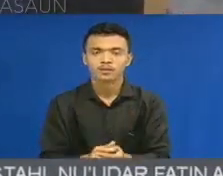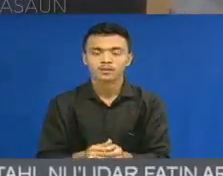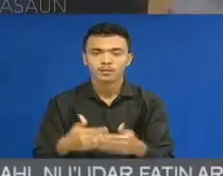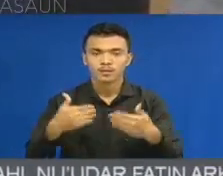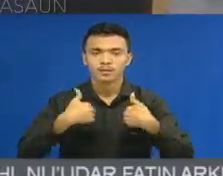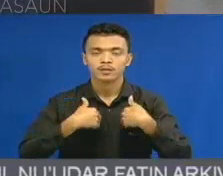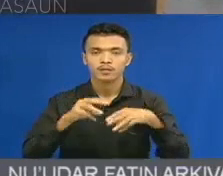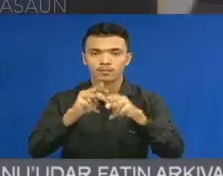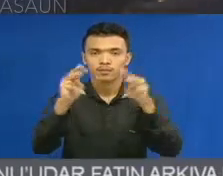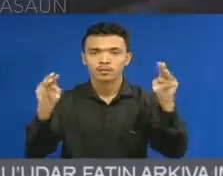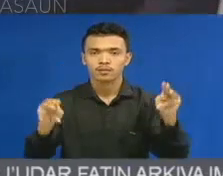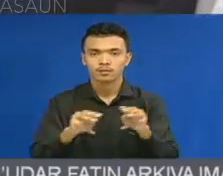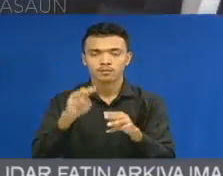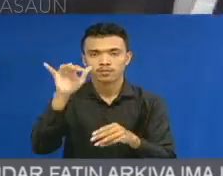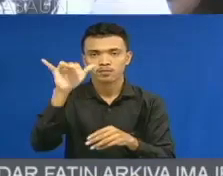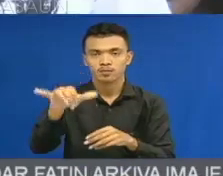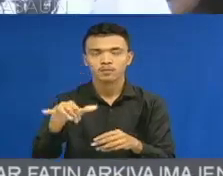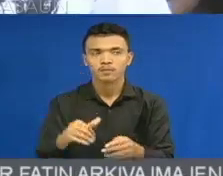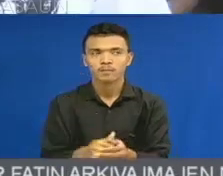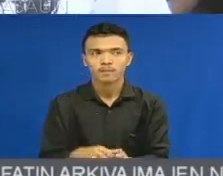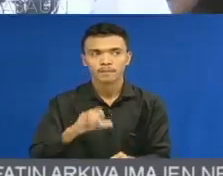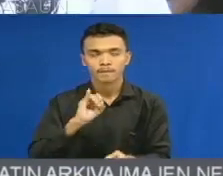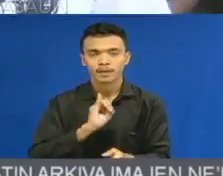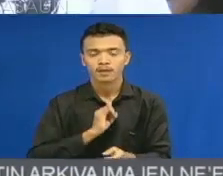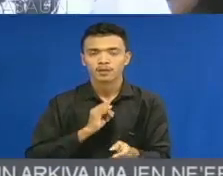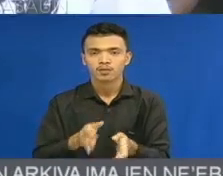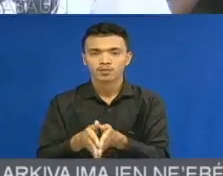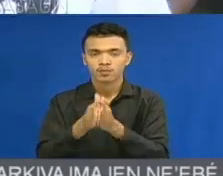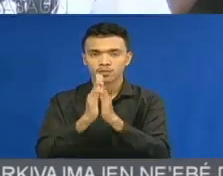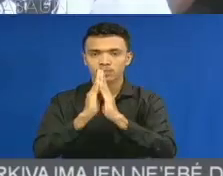área rural Sira. Hausu ba